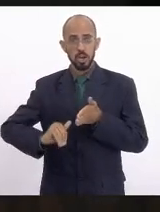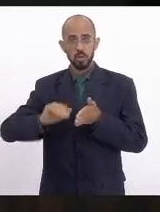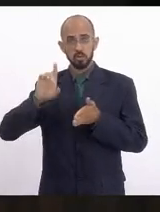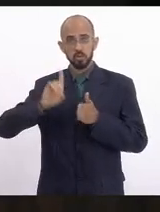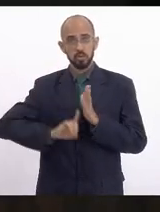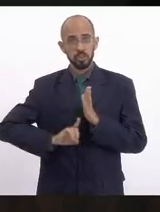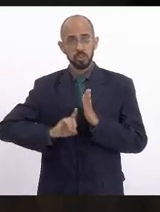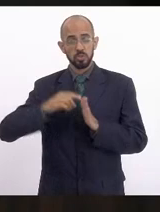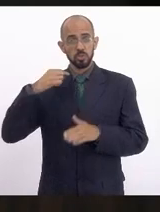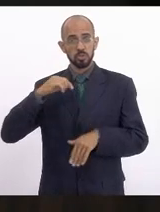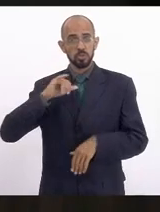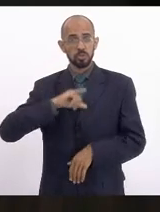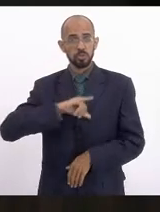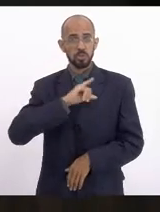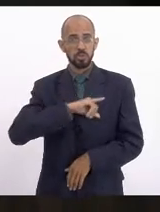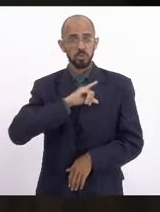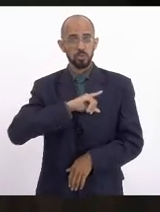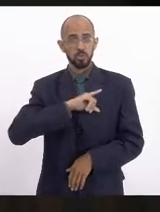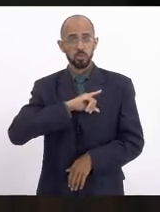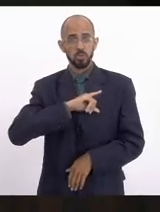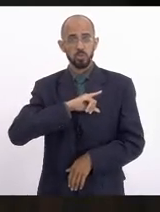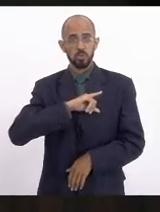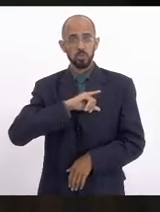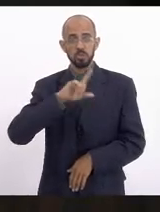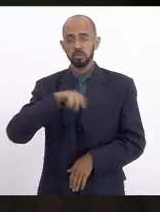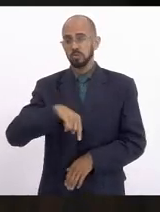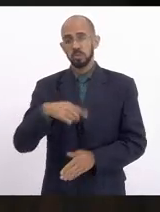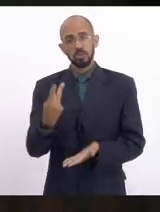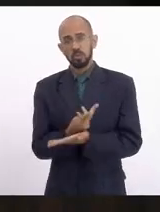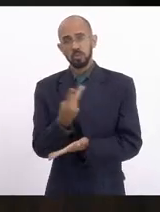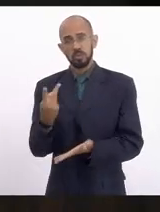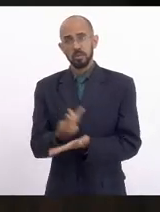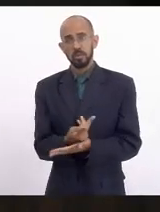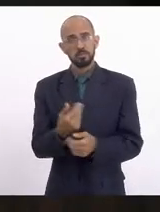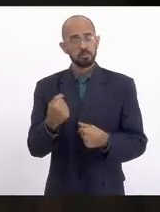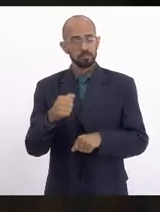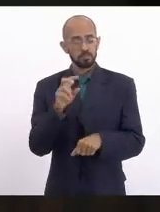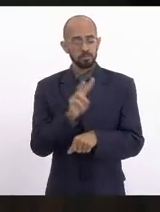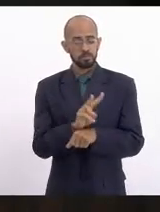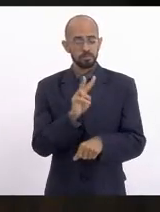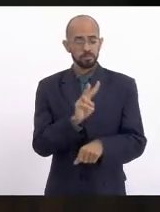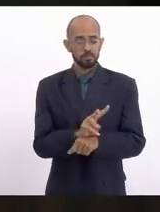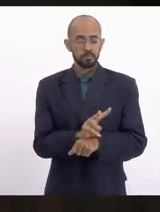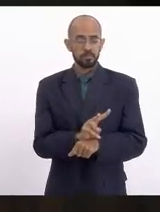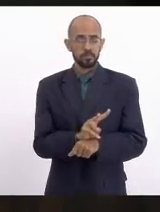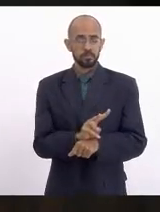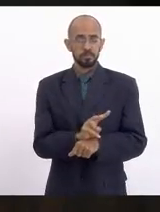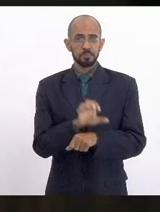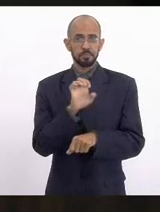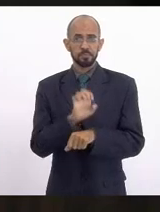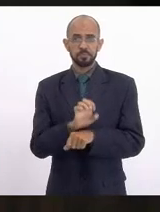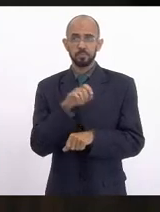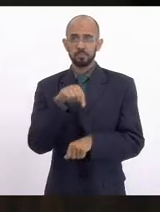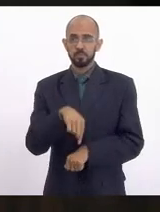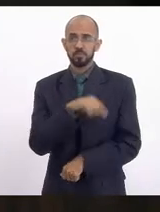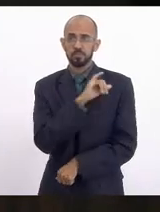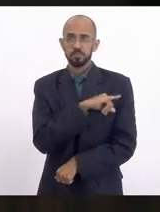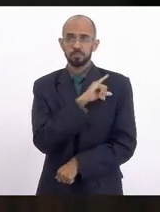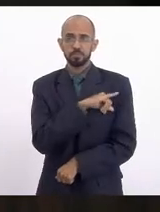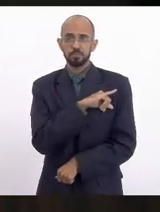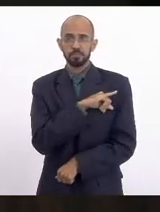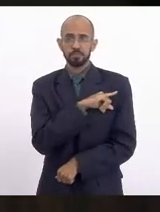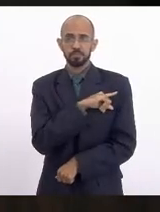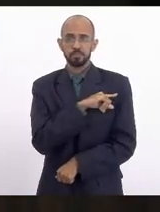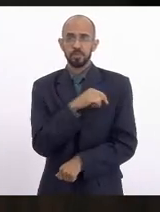E então é só um contrassenso a gente precisa defender só de Janeiro eu não tô contra a Conceição dos Santos Tomou Não pelo